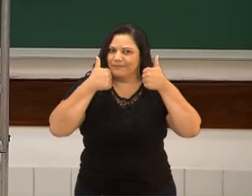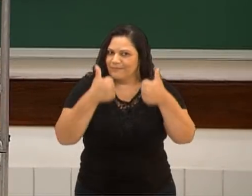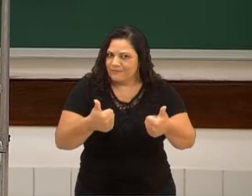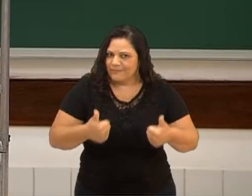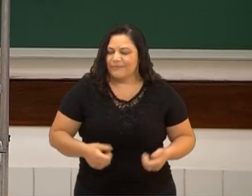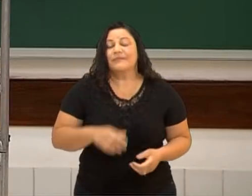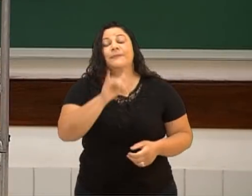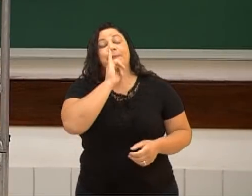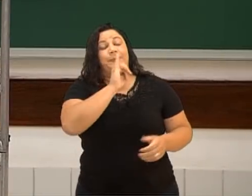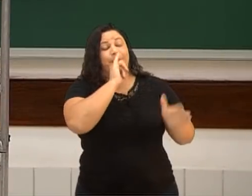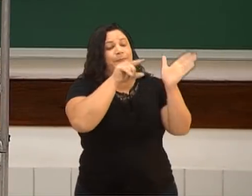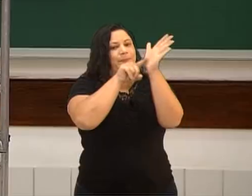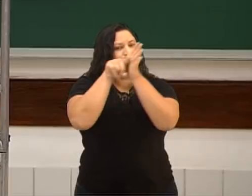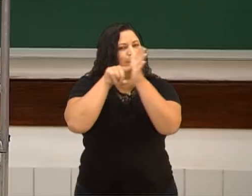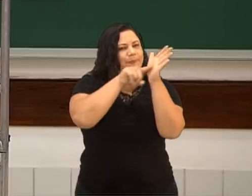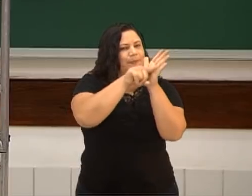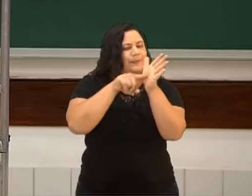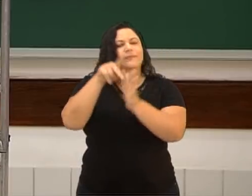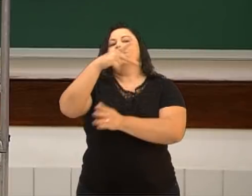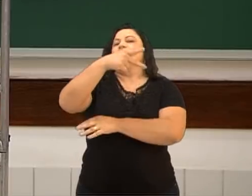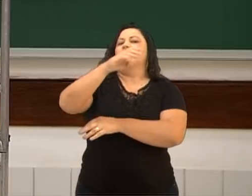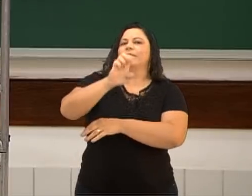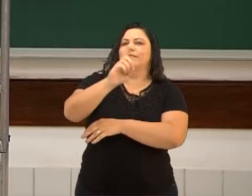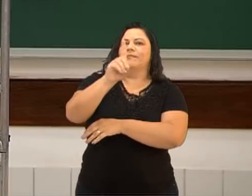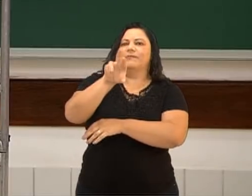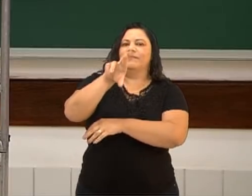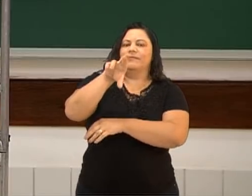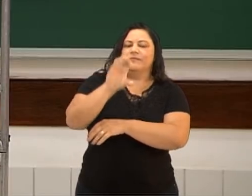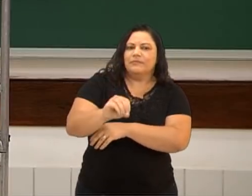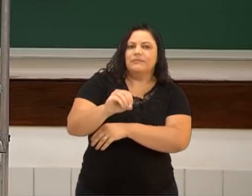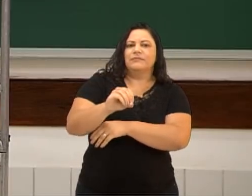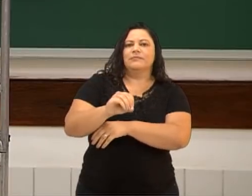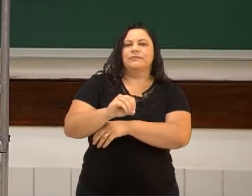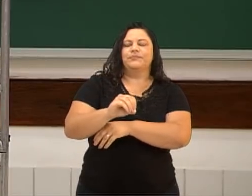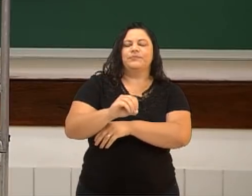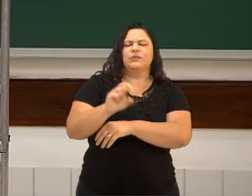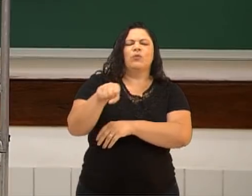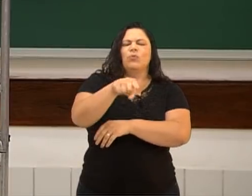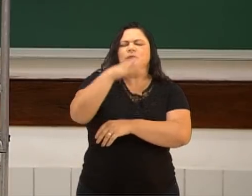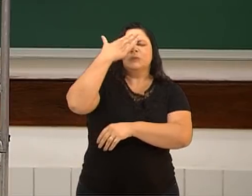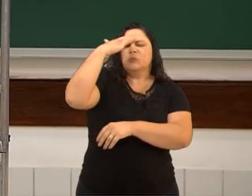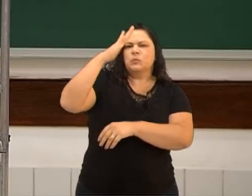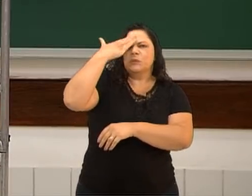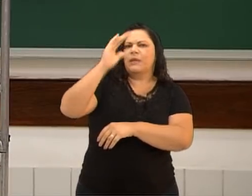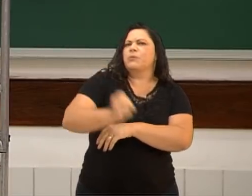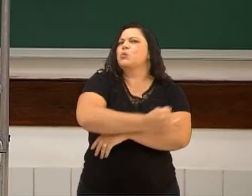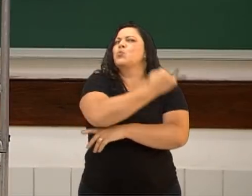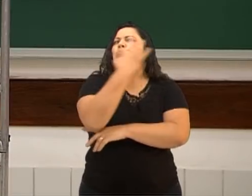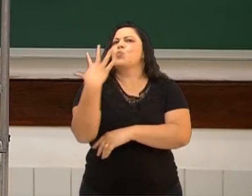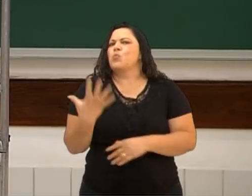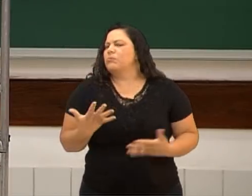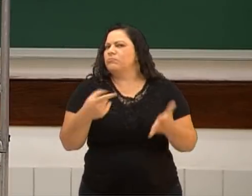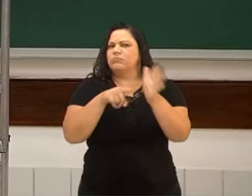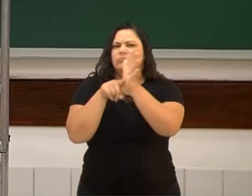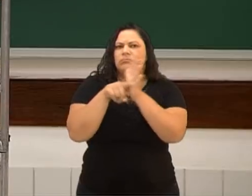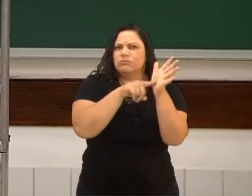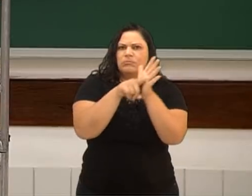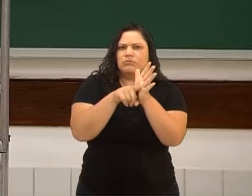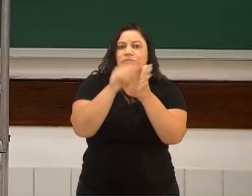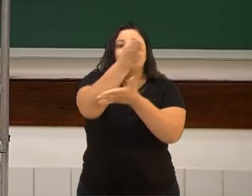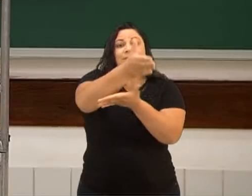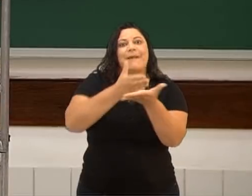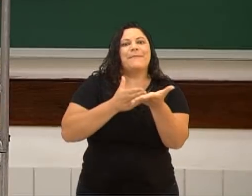pesquisa de Pedro, que era sobre os biomas, vocês não sabem quantas espécies ele pesquisou, mas vocês sabem que a metade eram